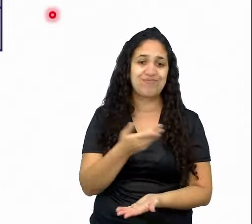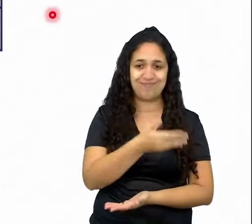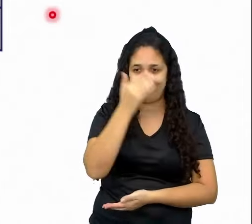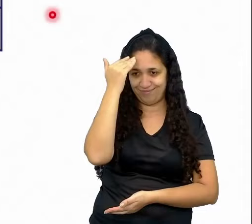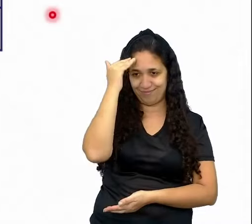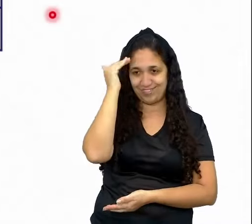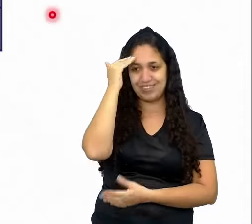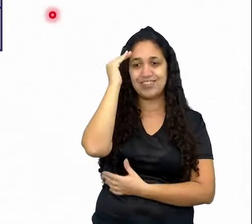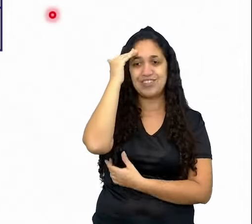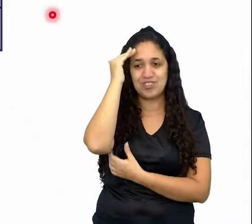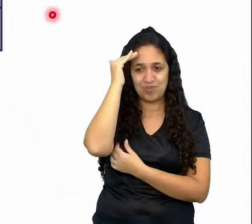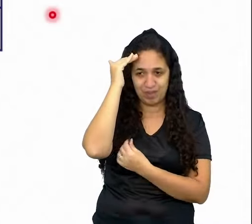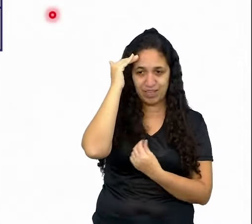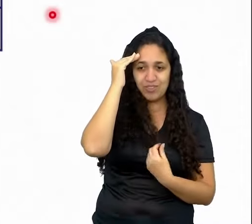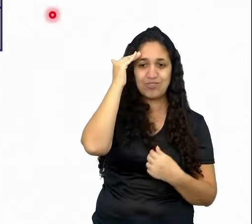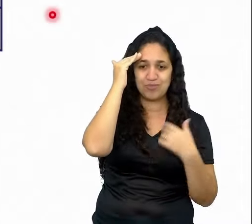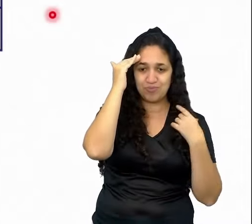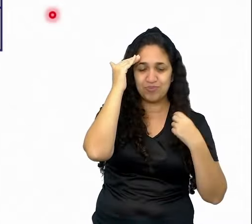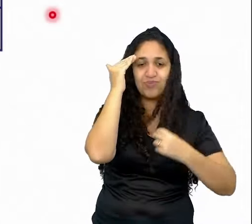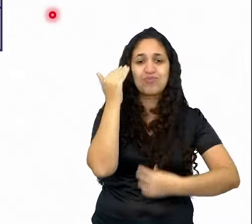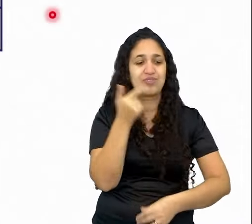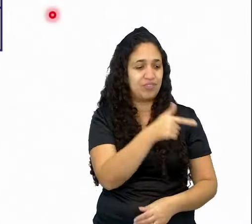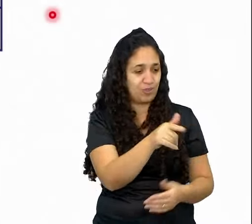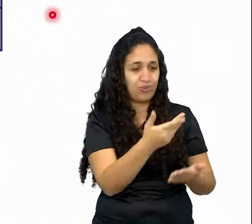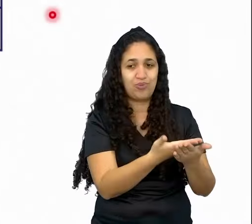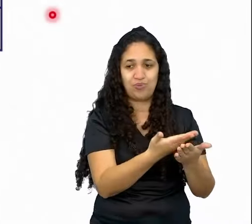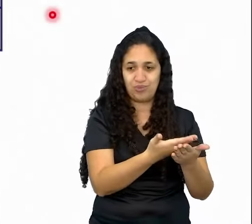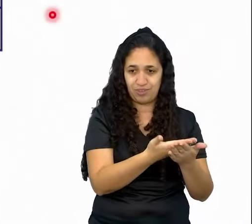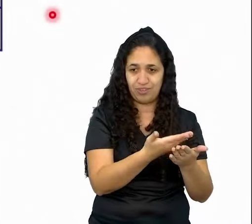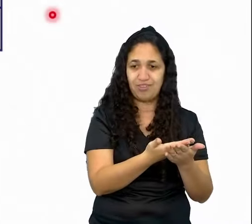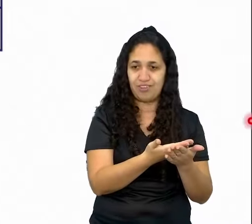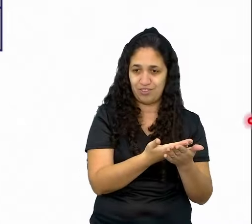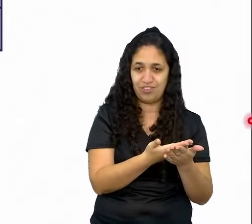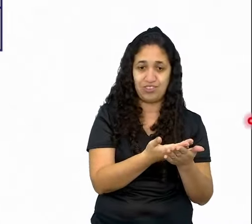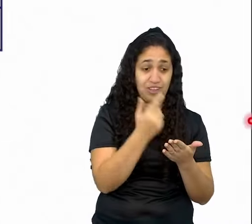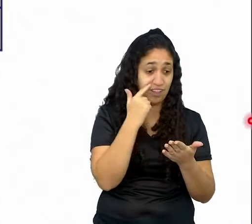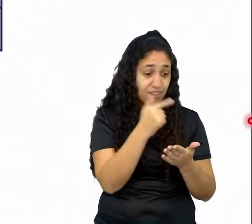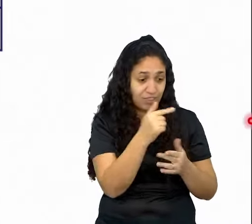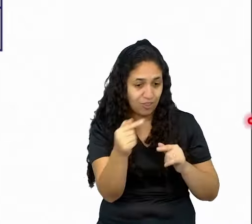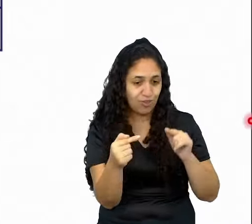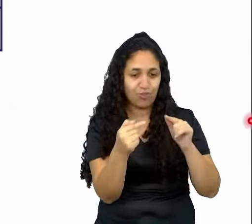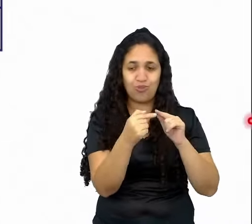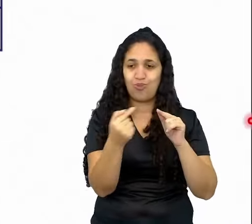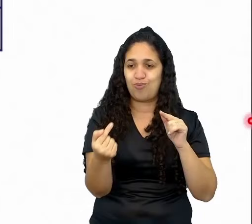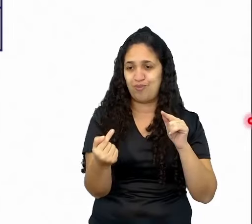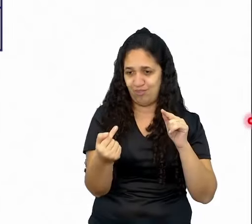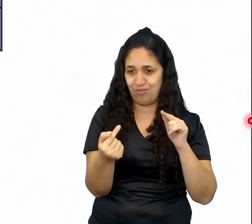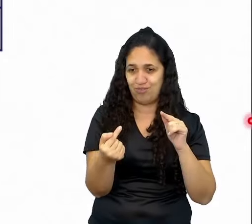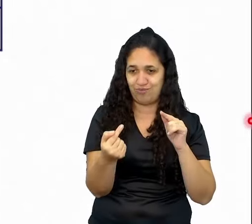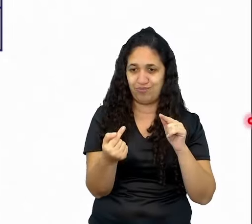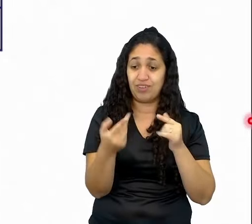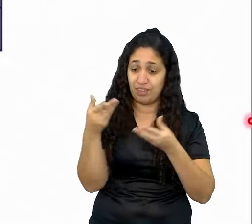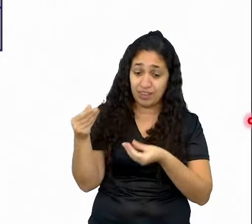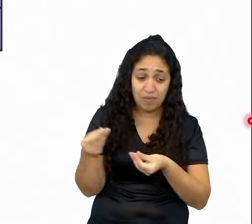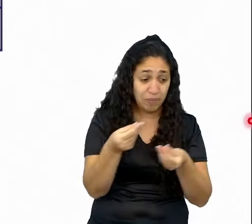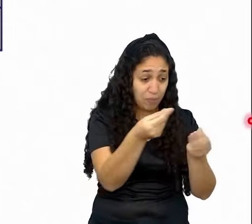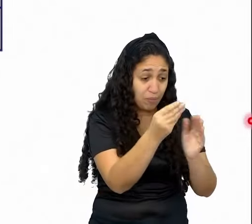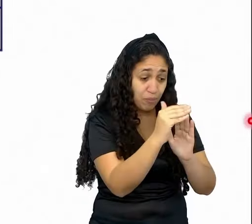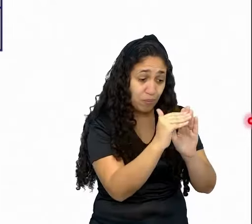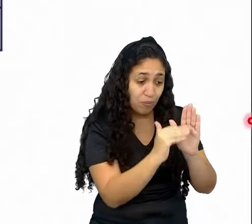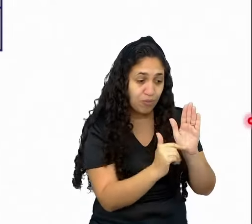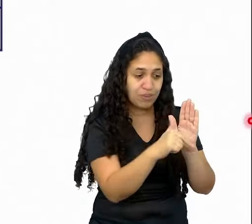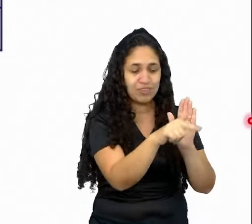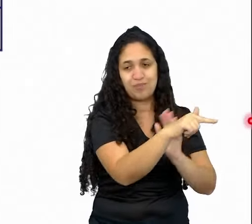entendimento do aluno, né, do estudante, em relação àquele objeto que a gente está levando para que